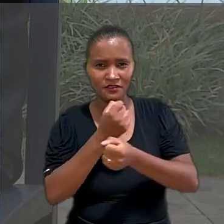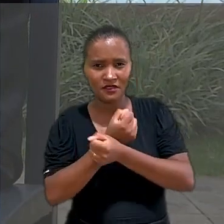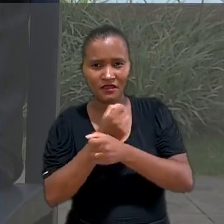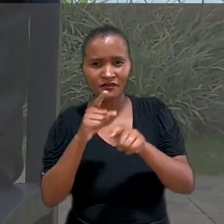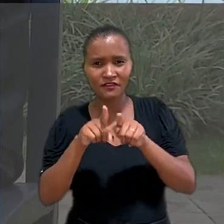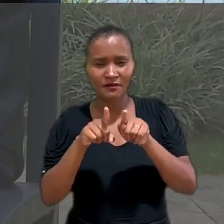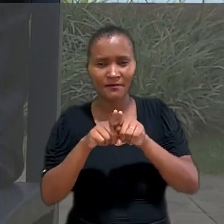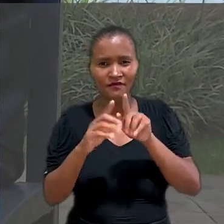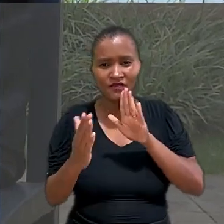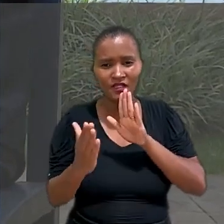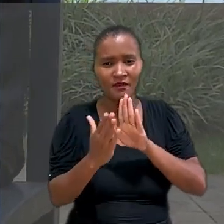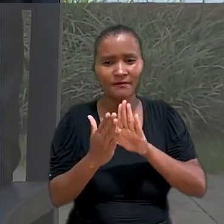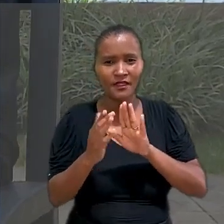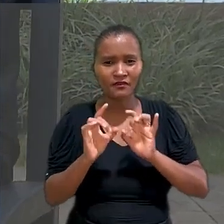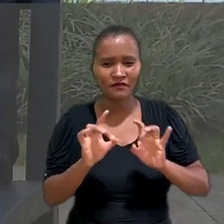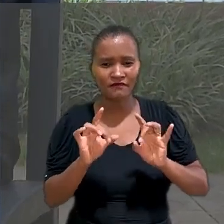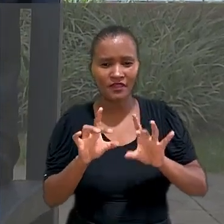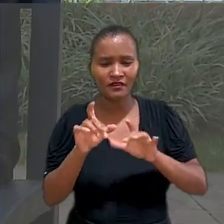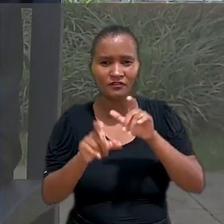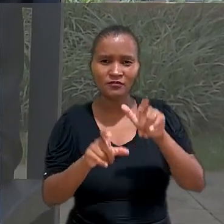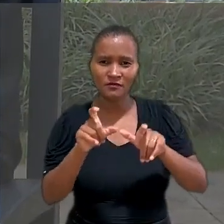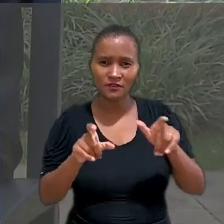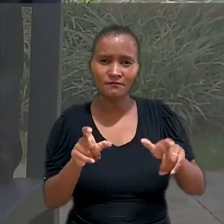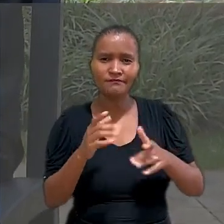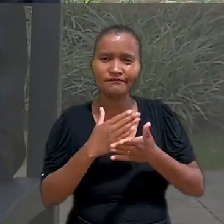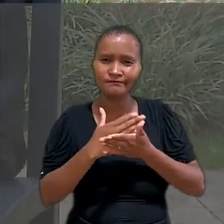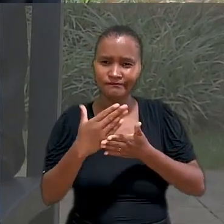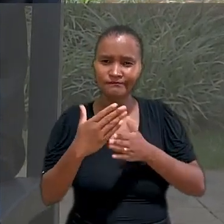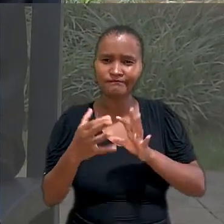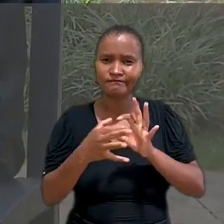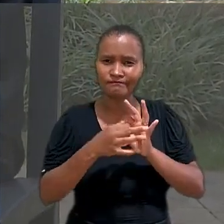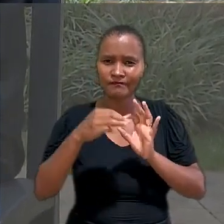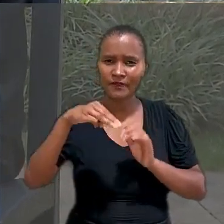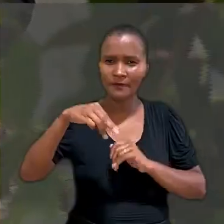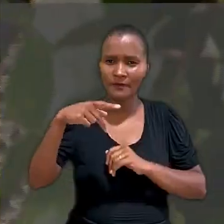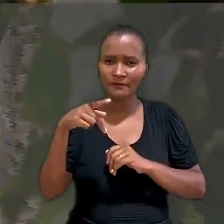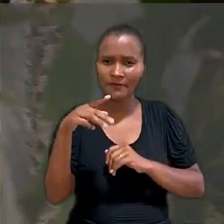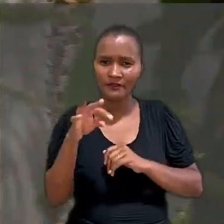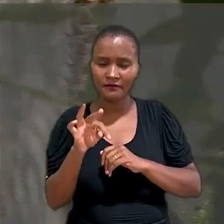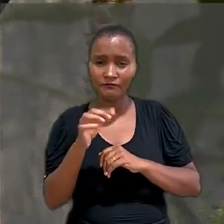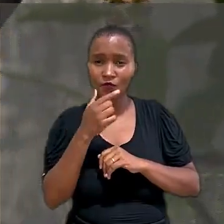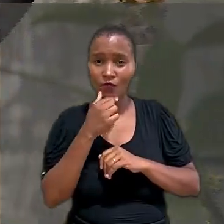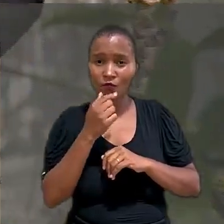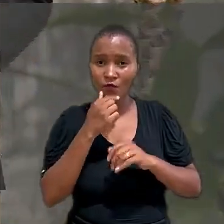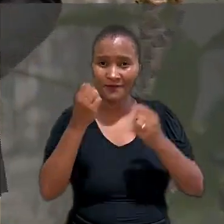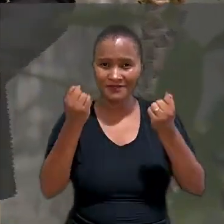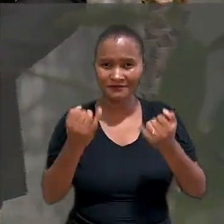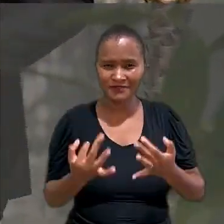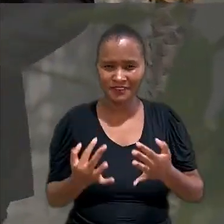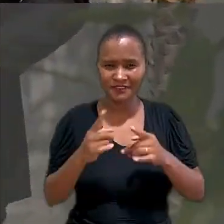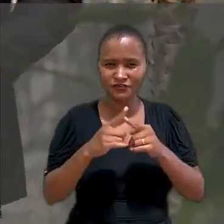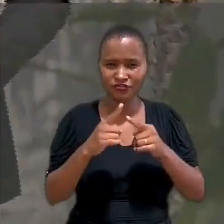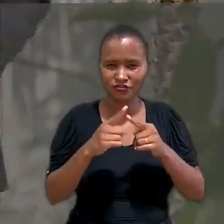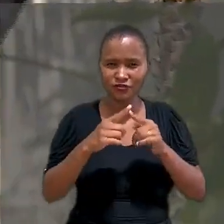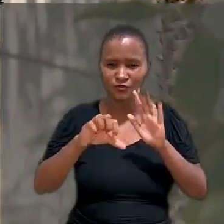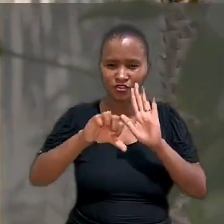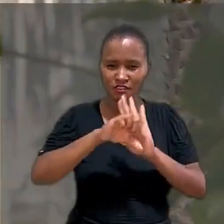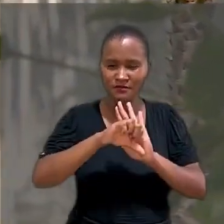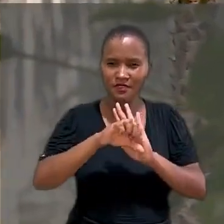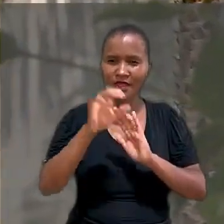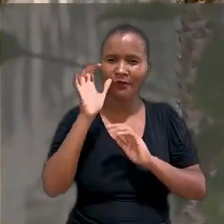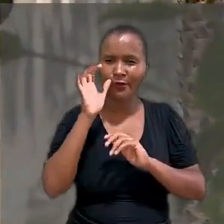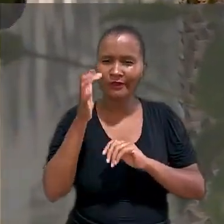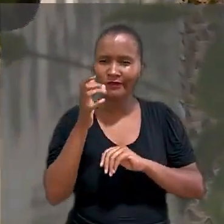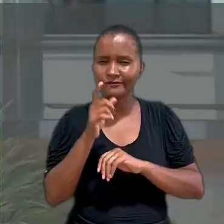e enfrentamento ao tráfico de pessoas, iniciativa que integra o MPT. Ele explica que esse tipo de crime ocorre de